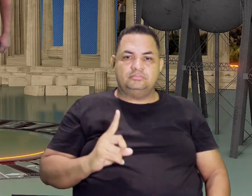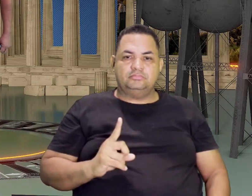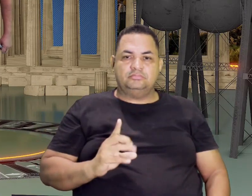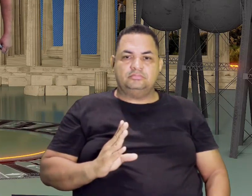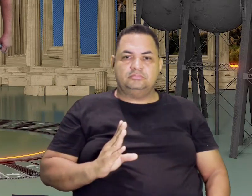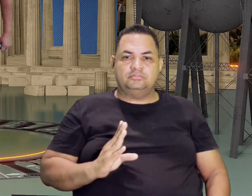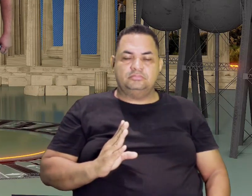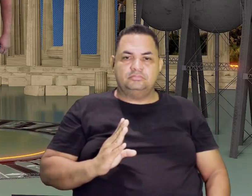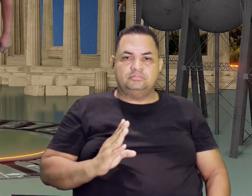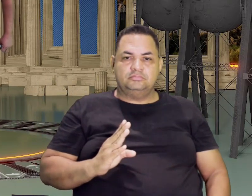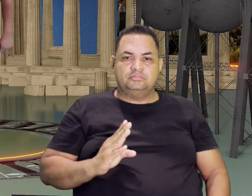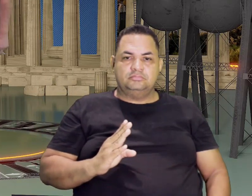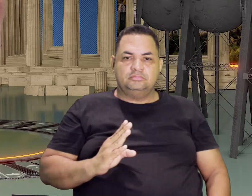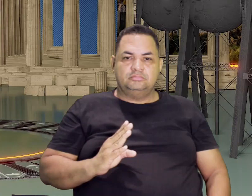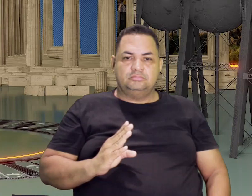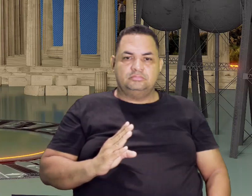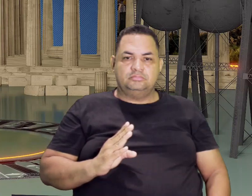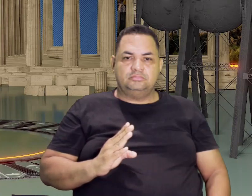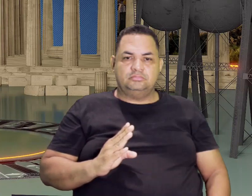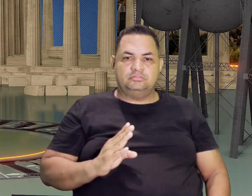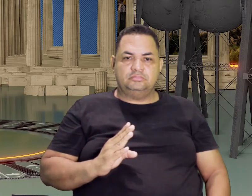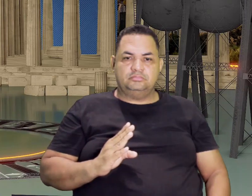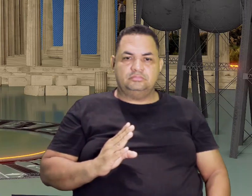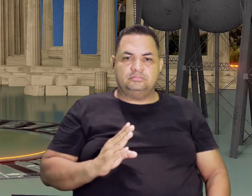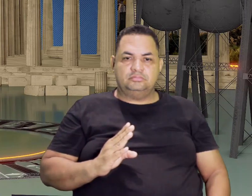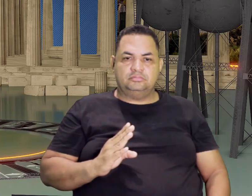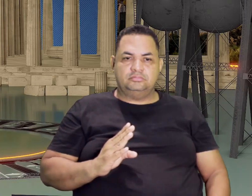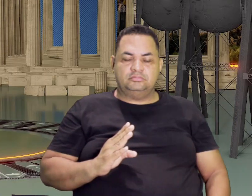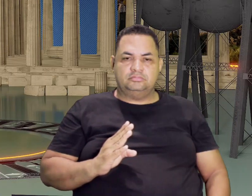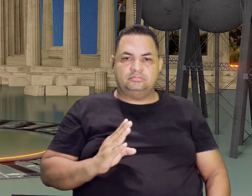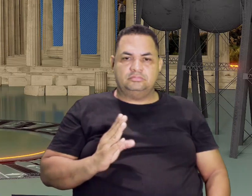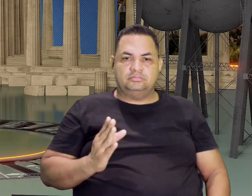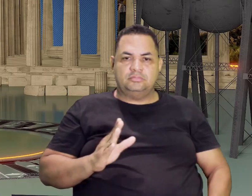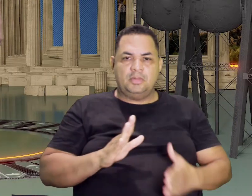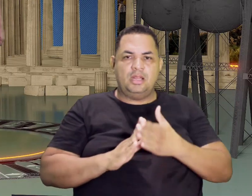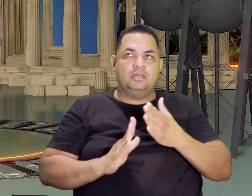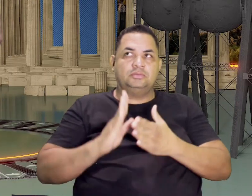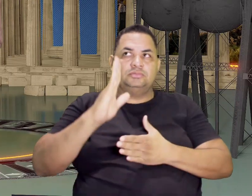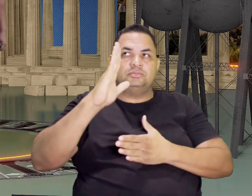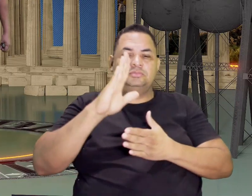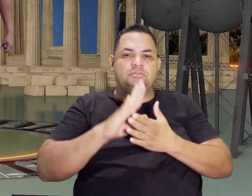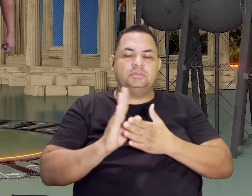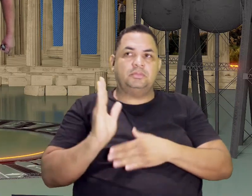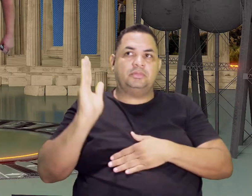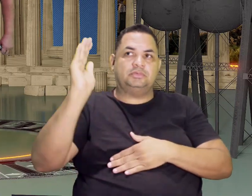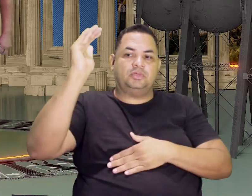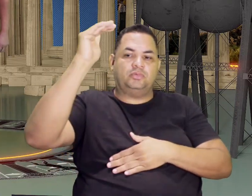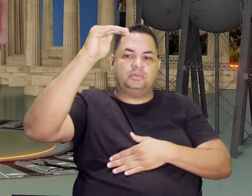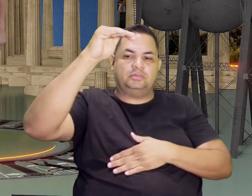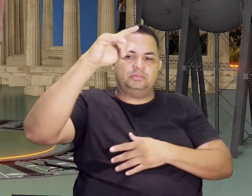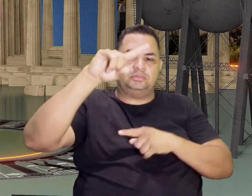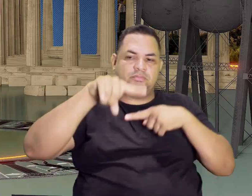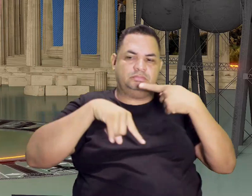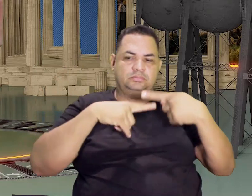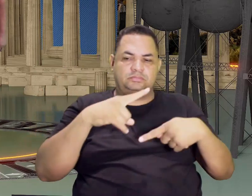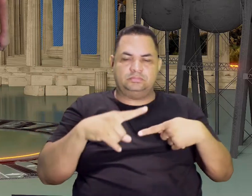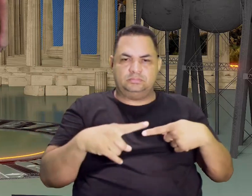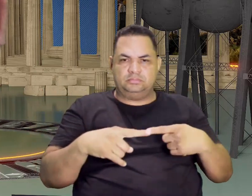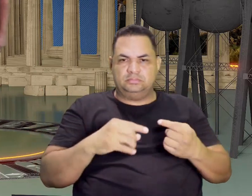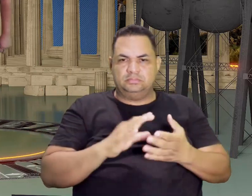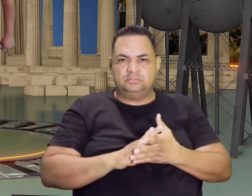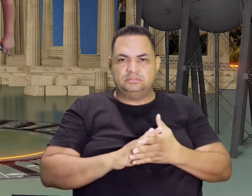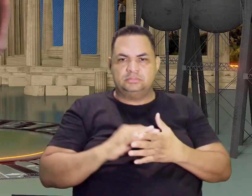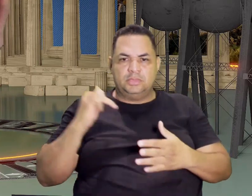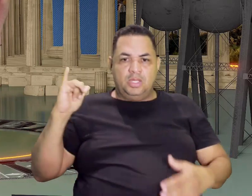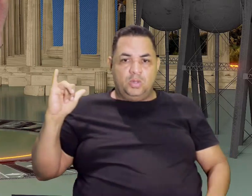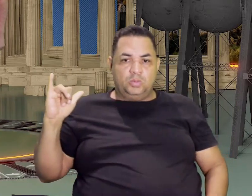foguete assim. Então, ele vai, né, numa certa direção para fazer a curvatura. Okay? Inclusive os